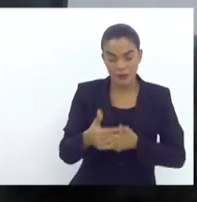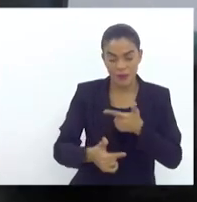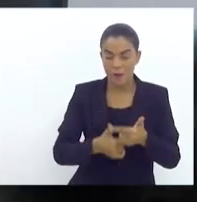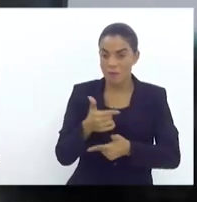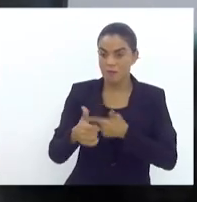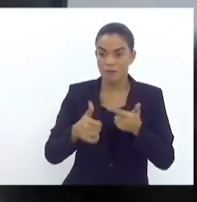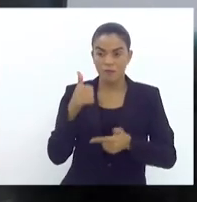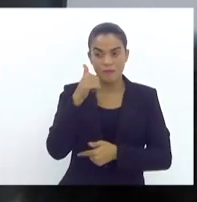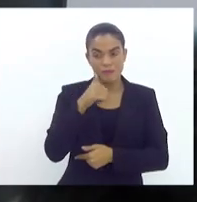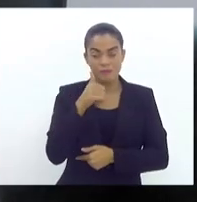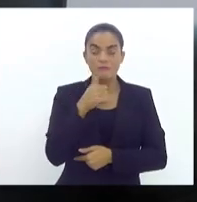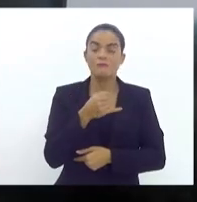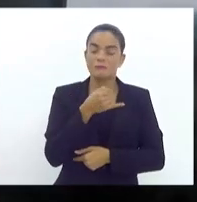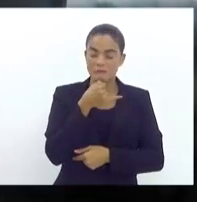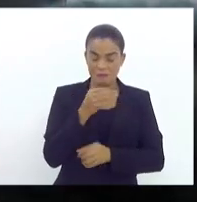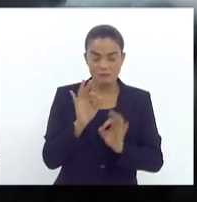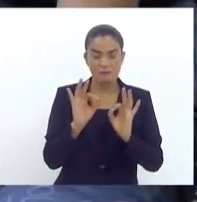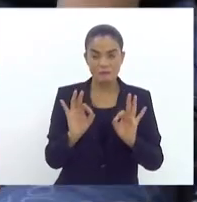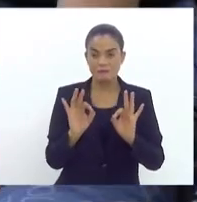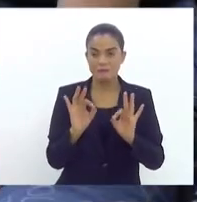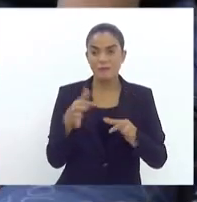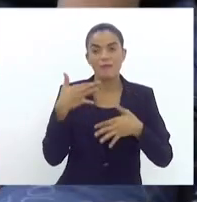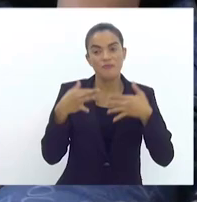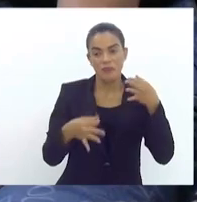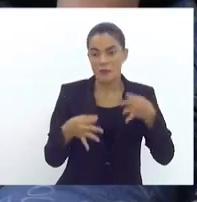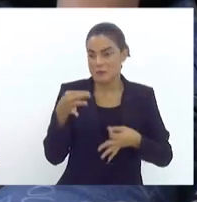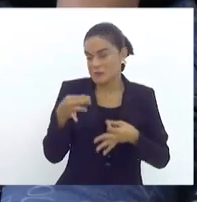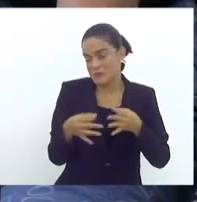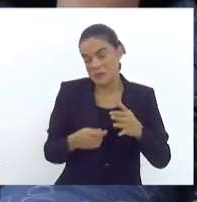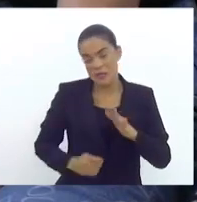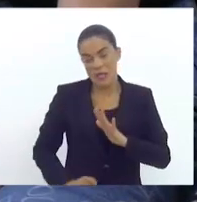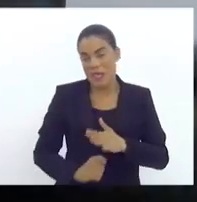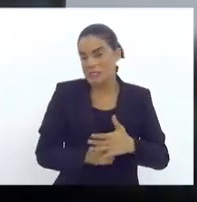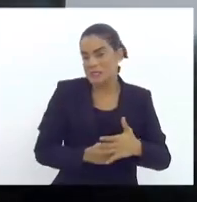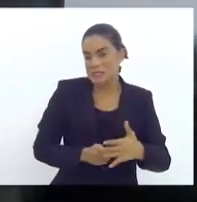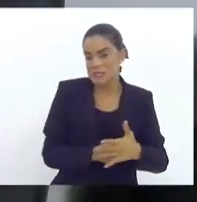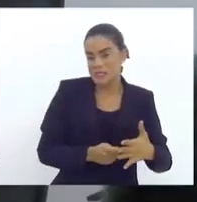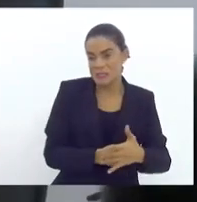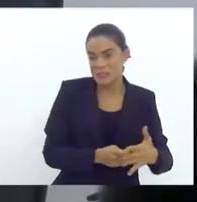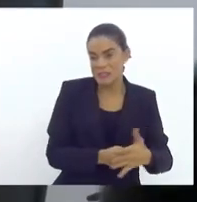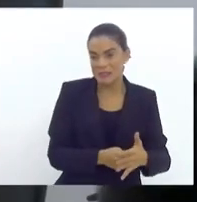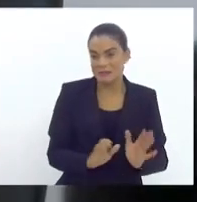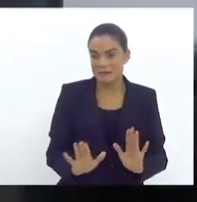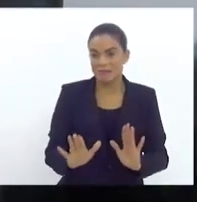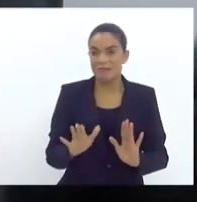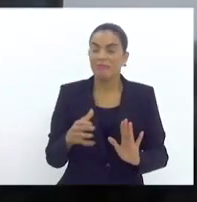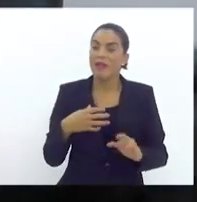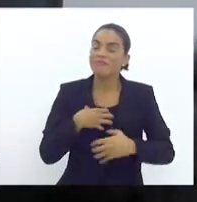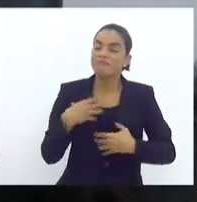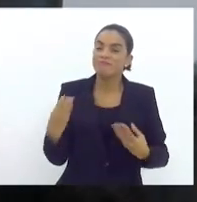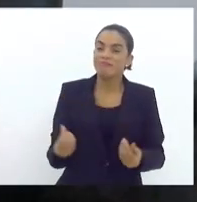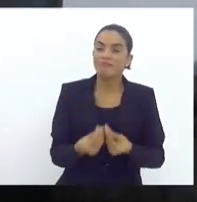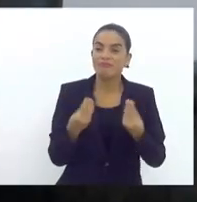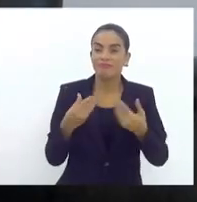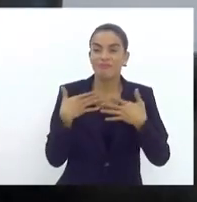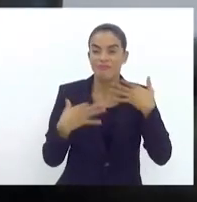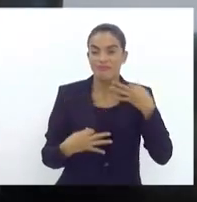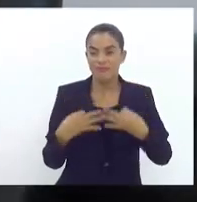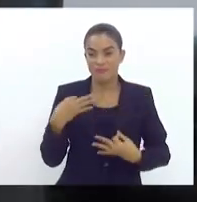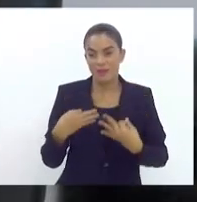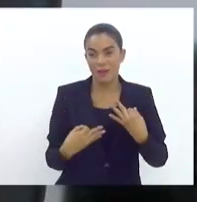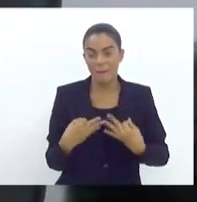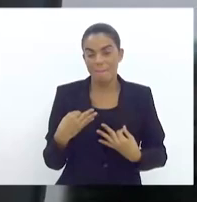mas se infelizmente a jurisprudência que exige Infelizmente eu sei mas para a gente fazer a sensibilização da Prudência né